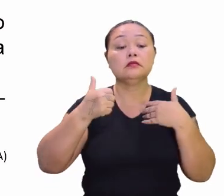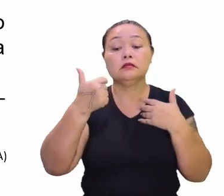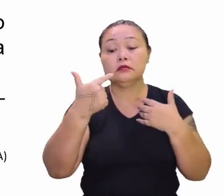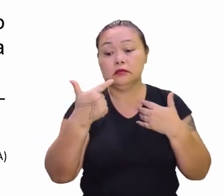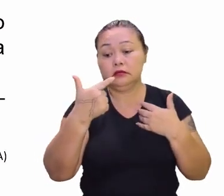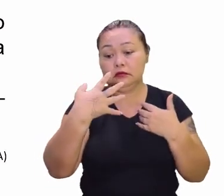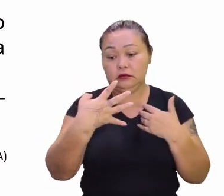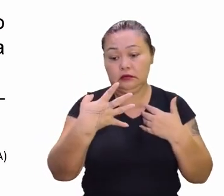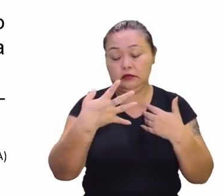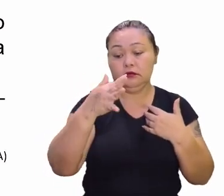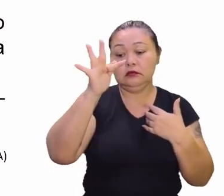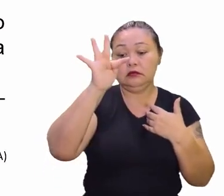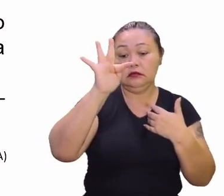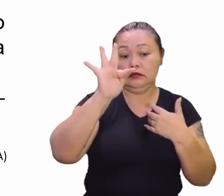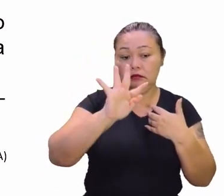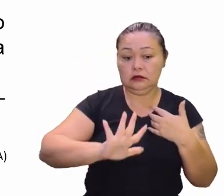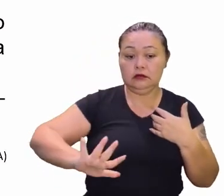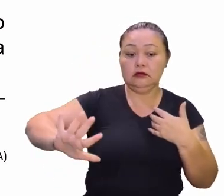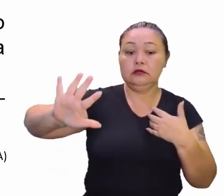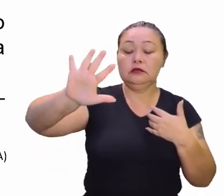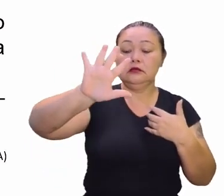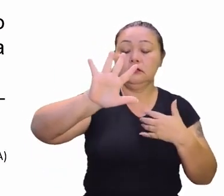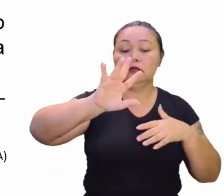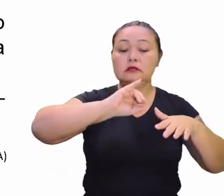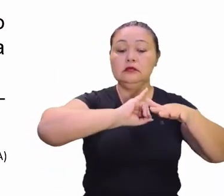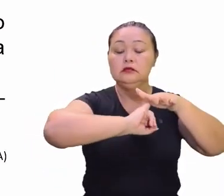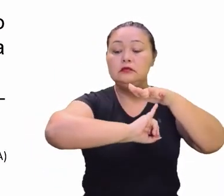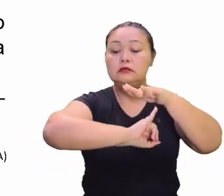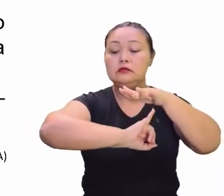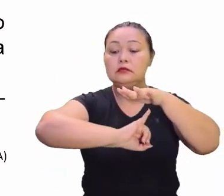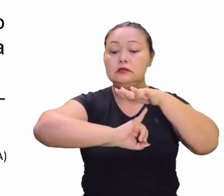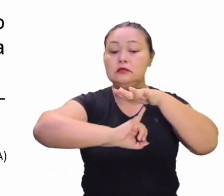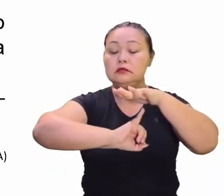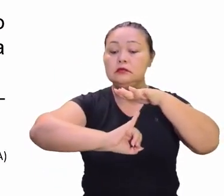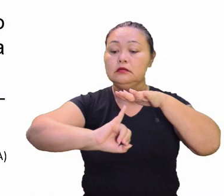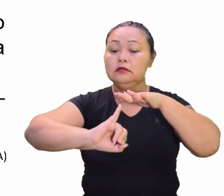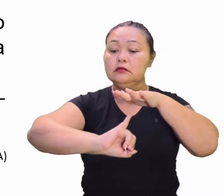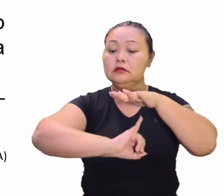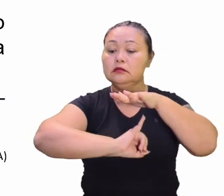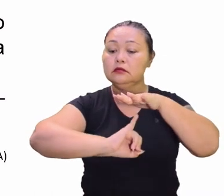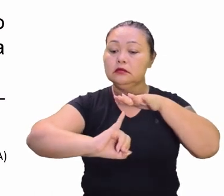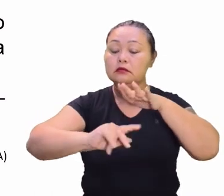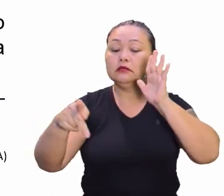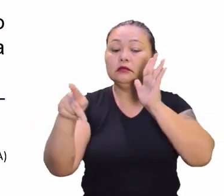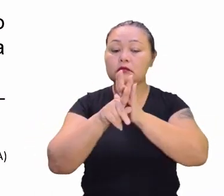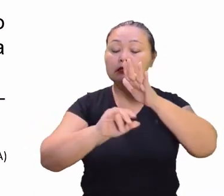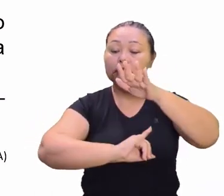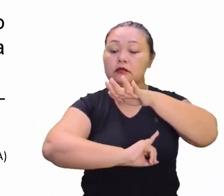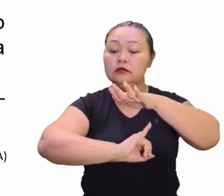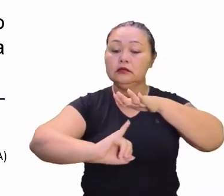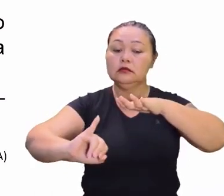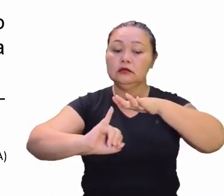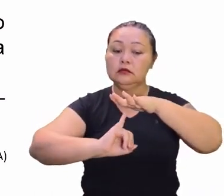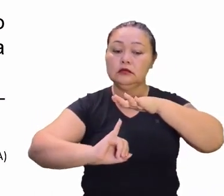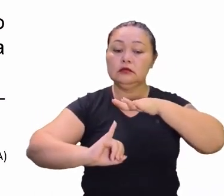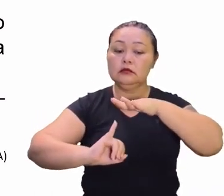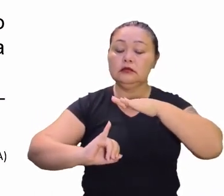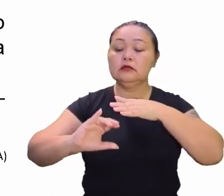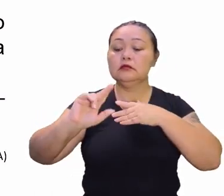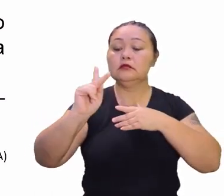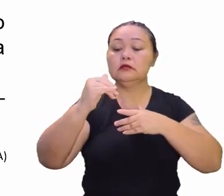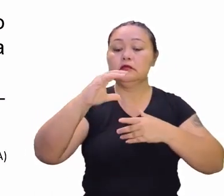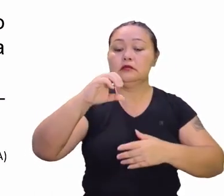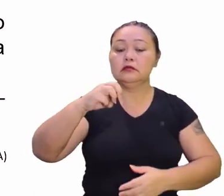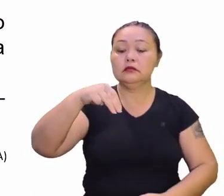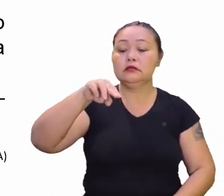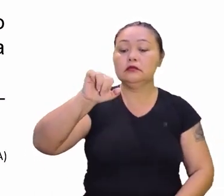quais 24 são federais e estão sob a tutela do Instituto Chico Mendes,